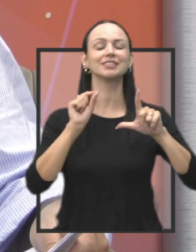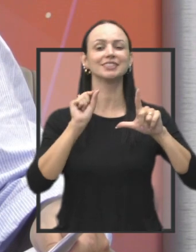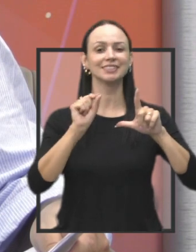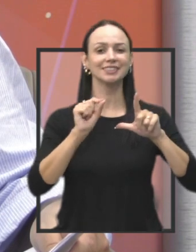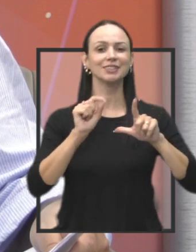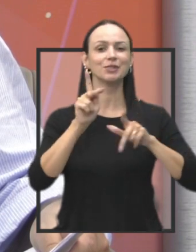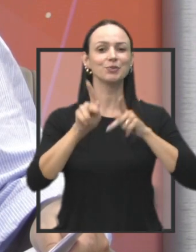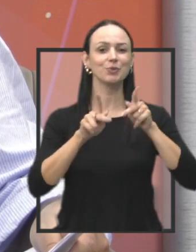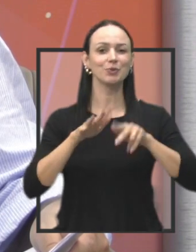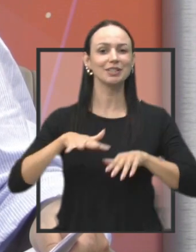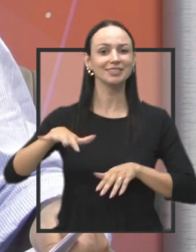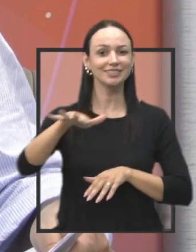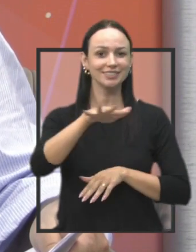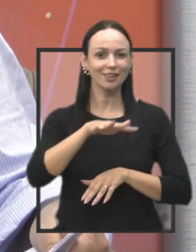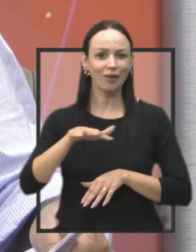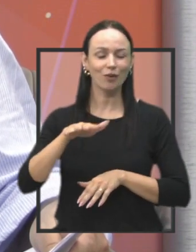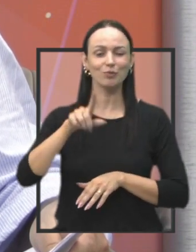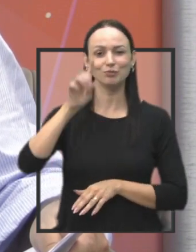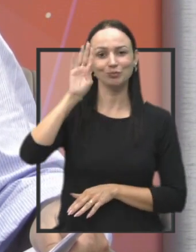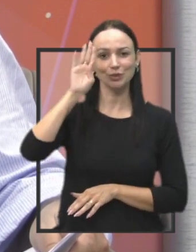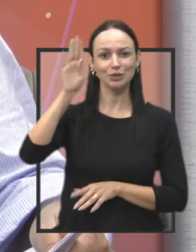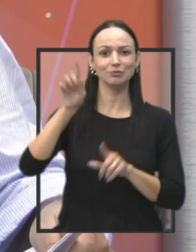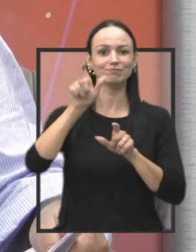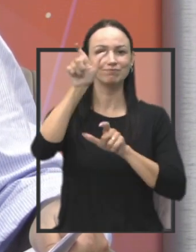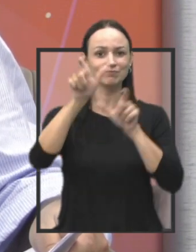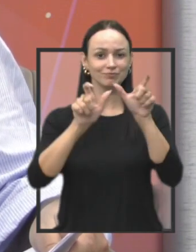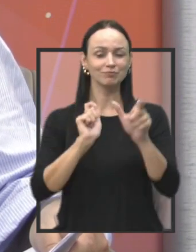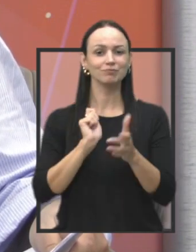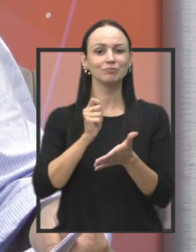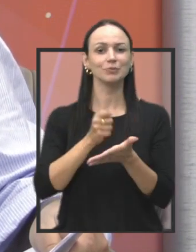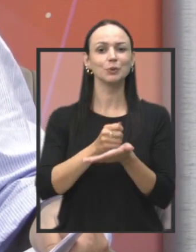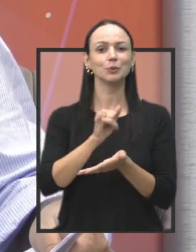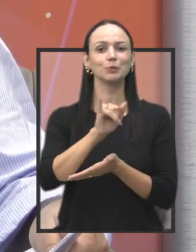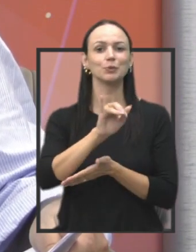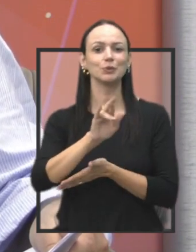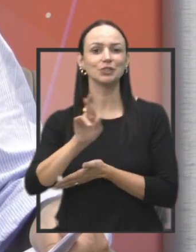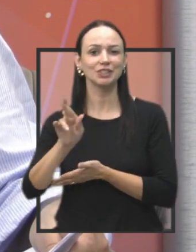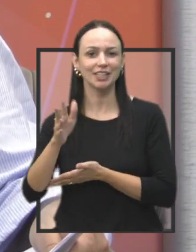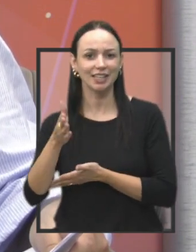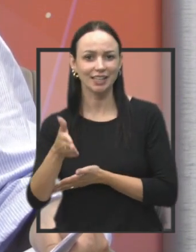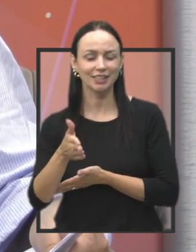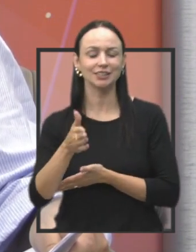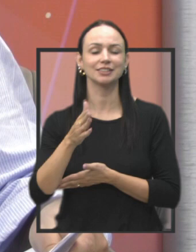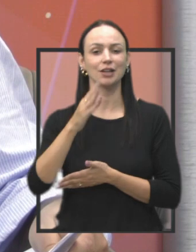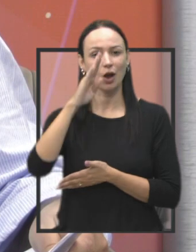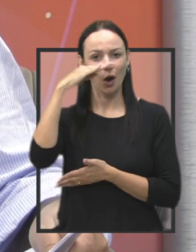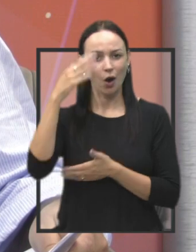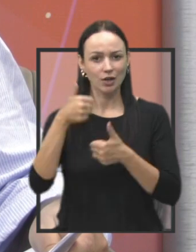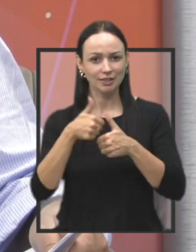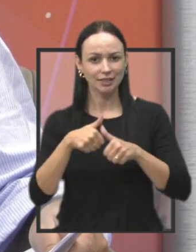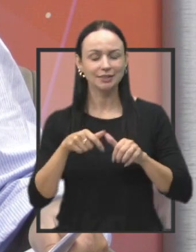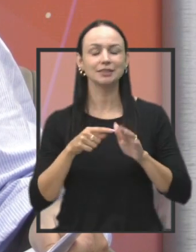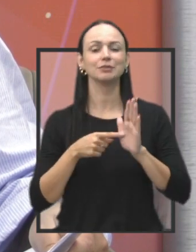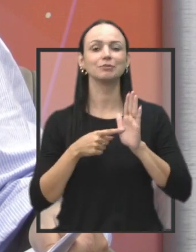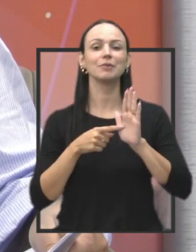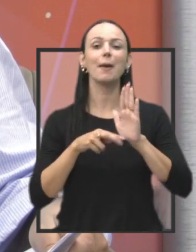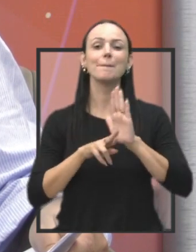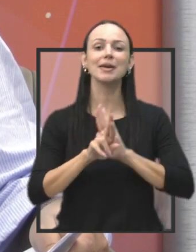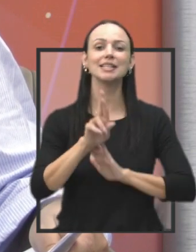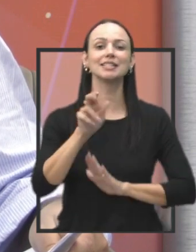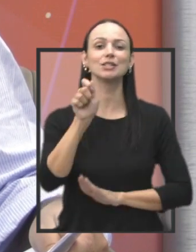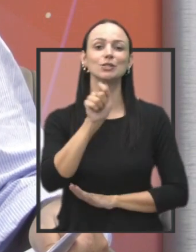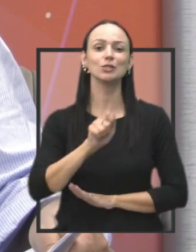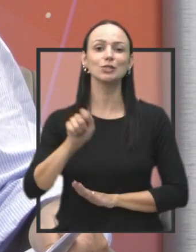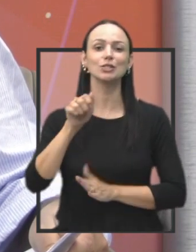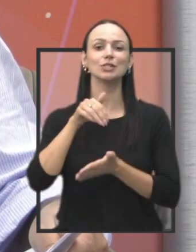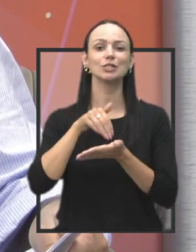nossa população e principalmente para os contribuintes do Imposto de Renda. É uma honra estar aqui e representar a nossa Associação